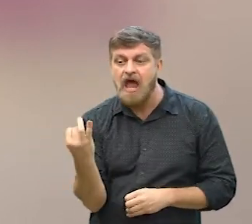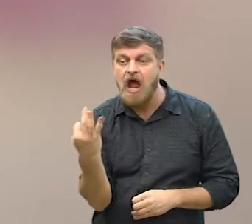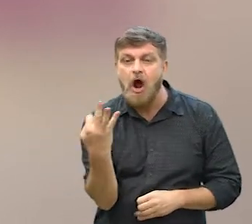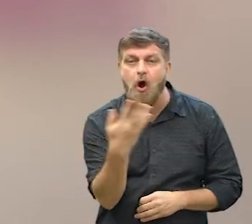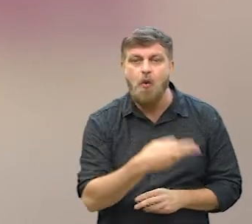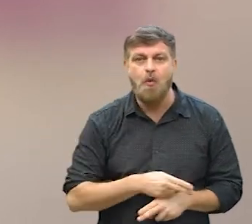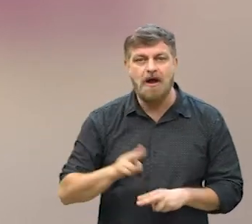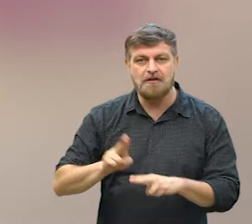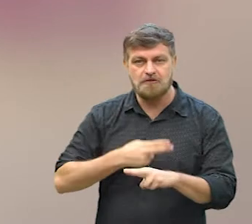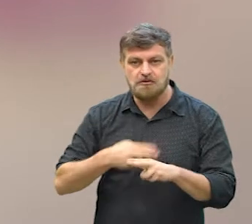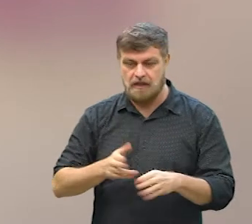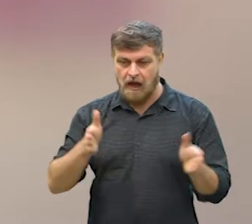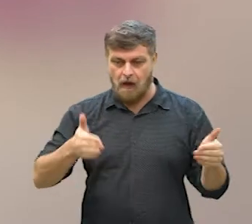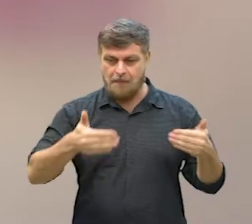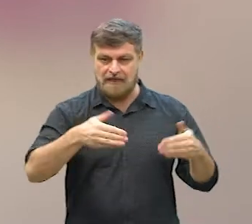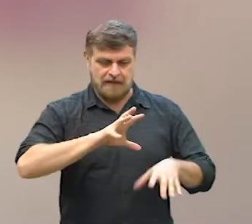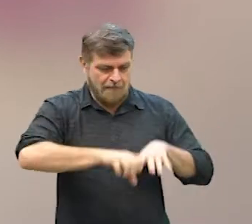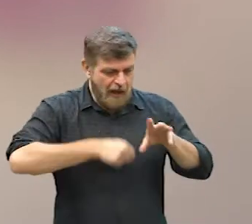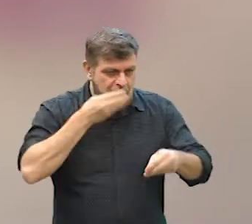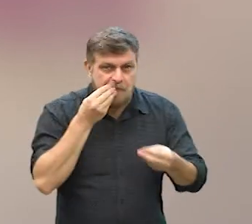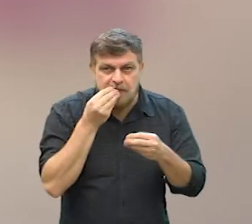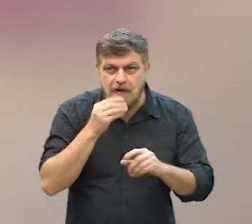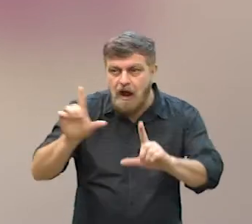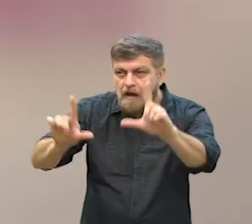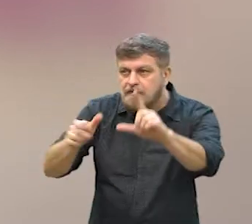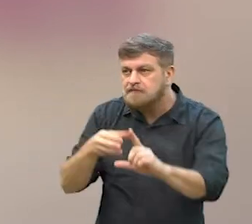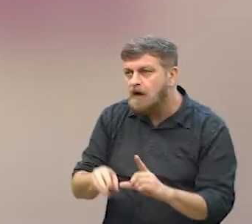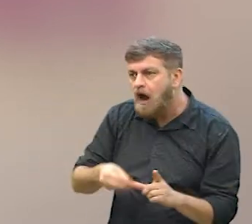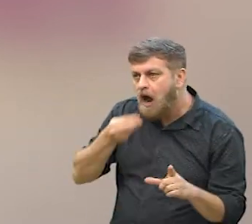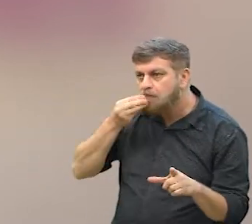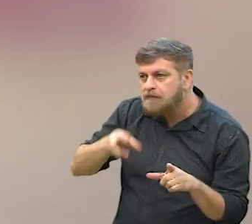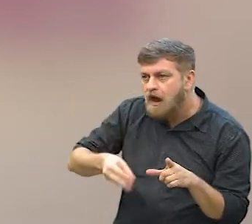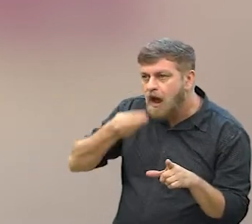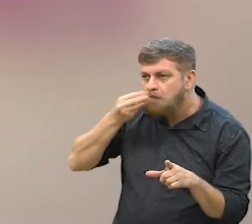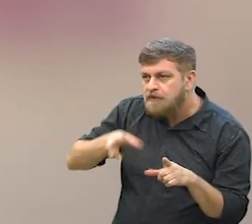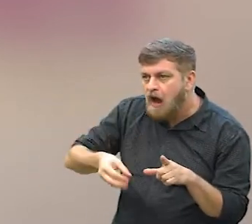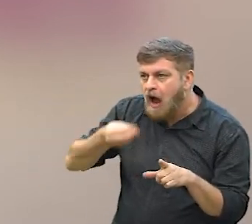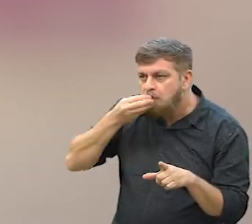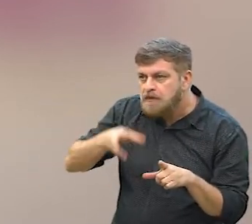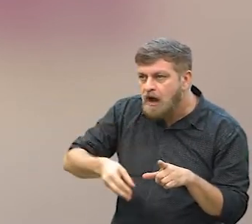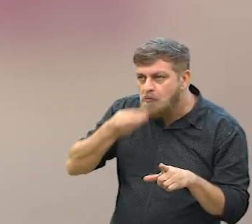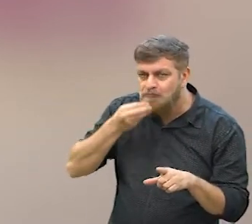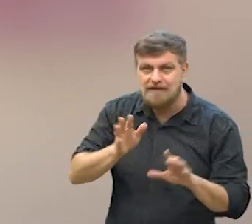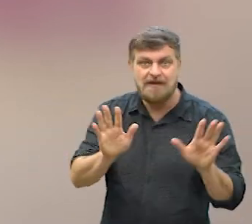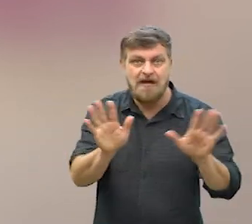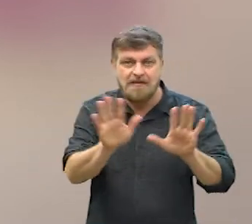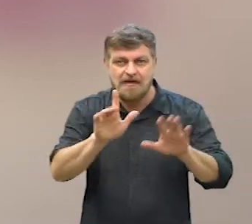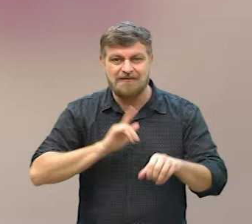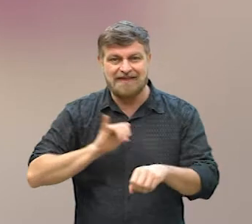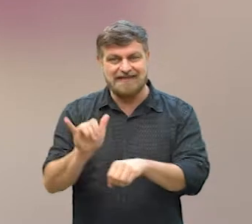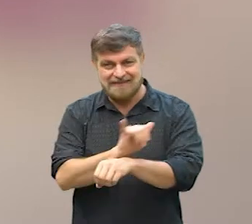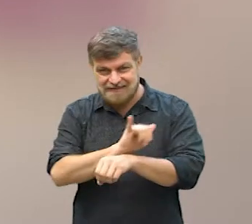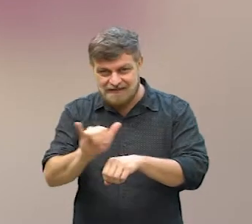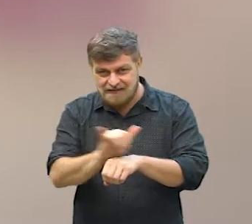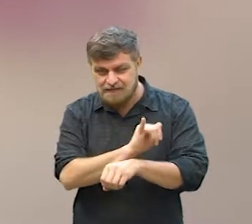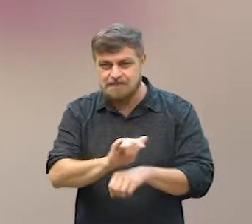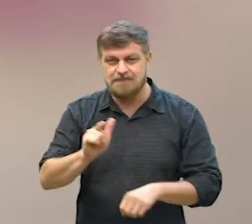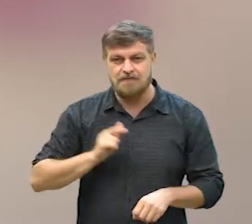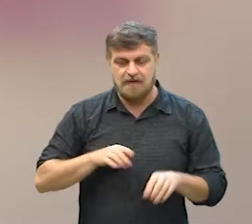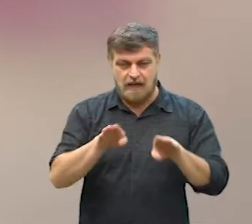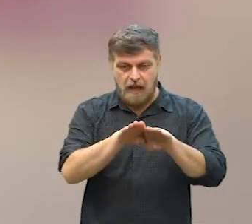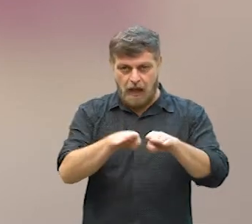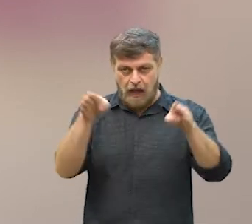a quantidade dessa quantidade de chocolate? É uma caixa? É na frente da televisão? Então, a gente recorre a algumas